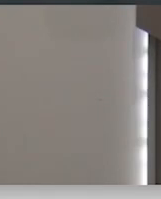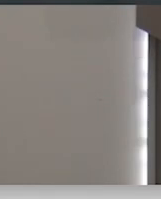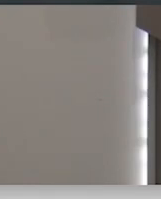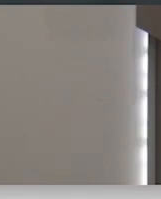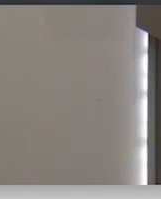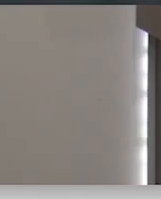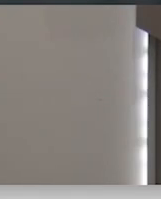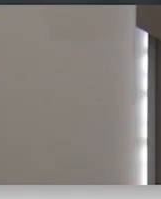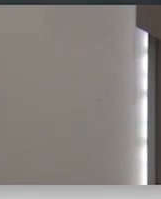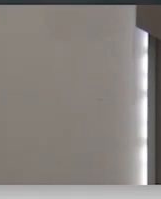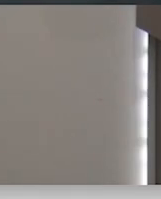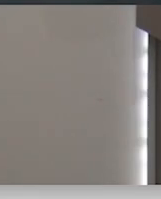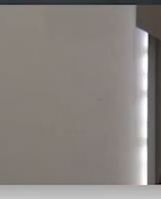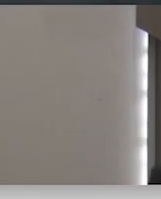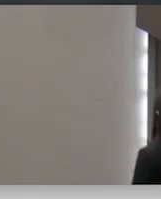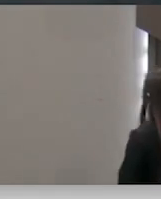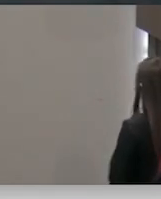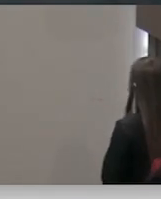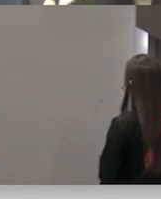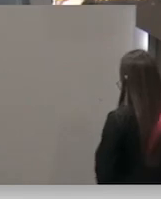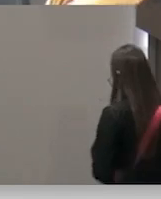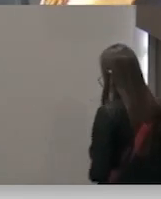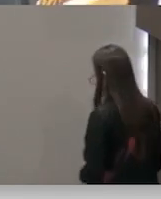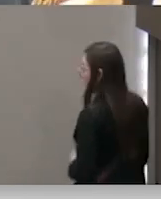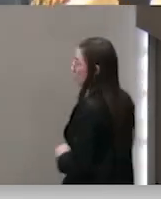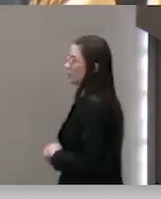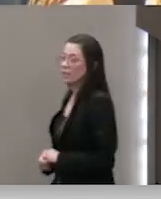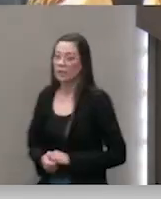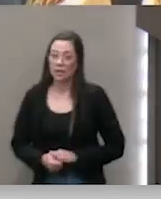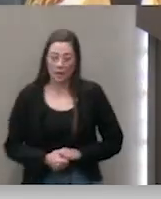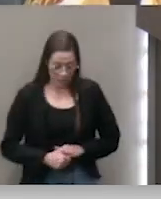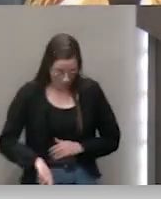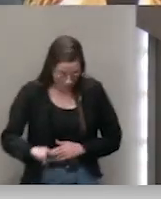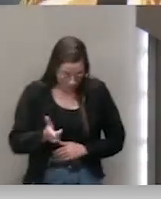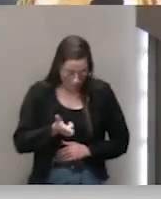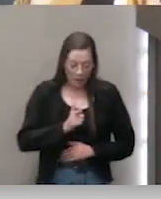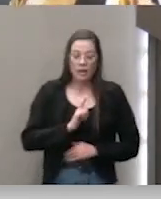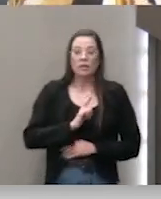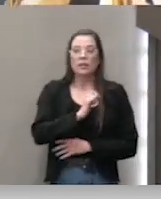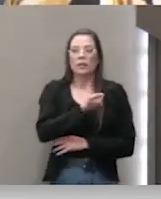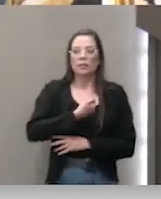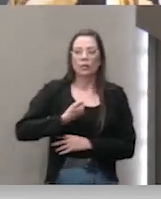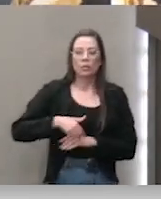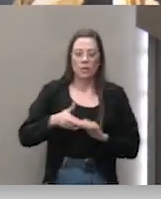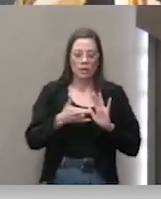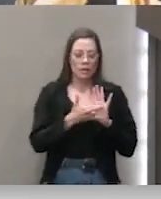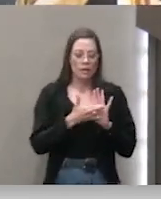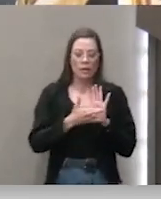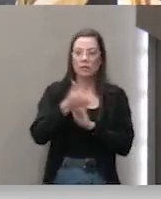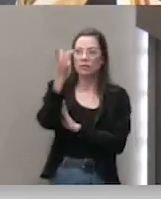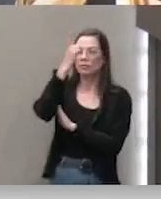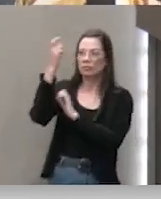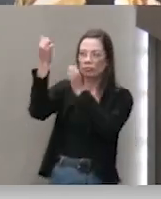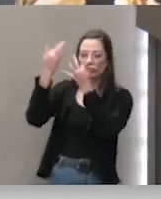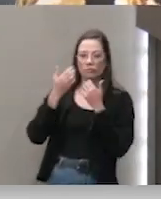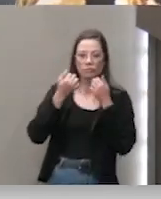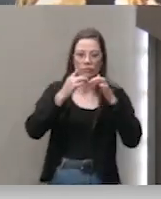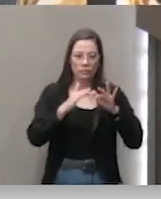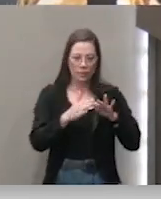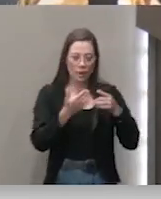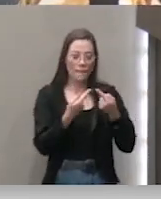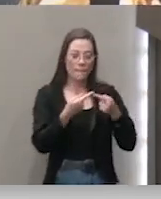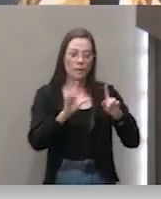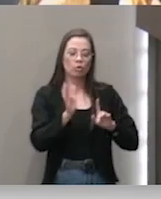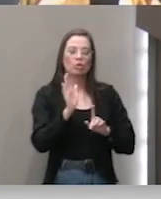plenária ordinária da 19ª legislatura, 12ª reunião plenária da primeira sessão legislativa, 8ª reunião plenária ordinária da primeira